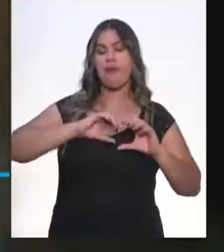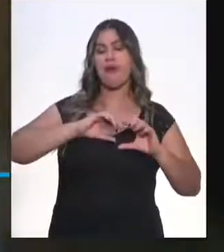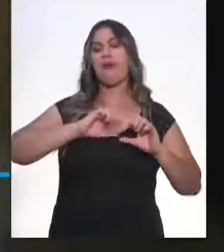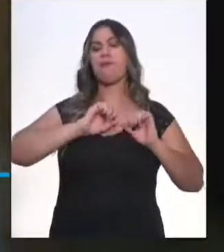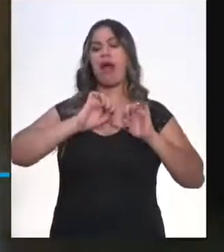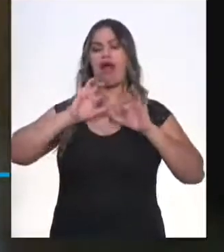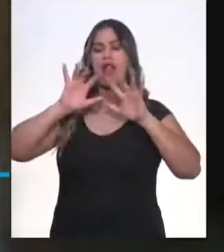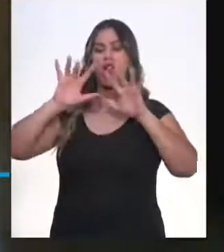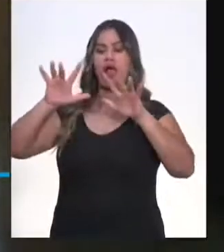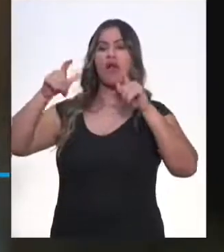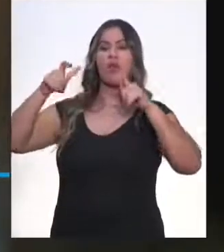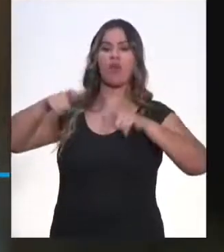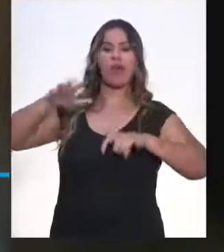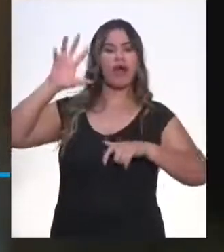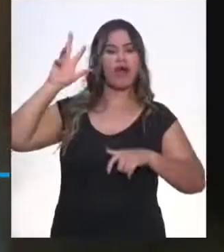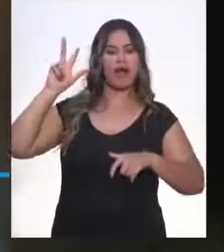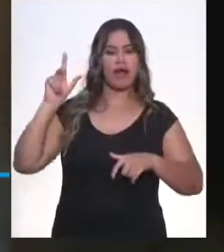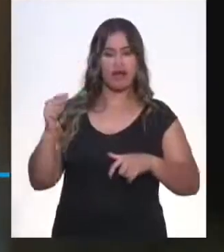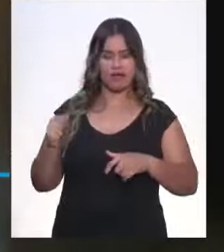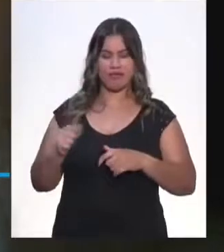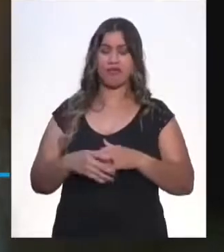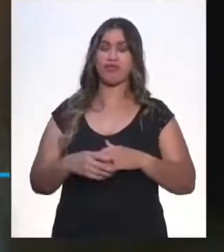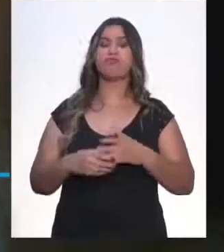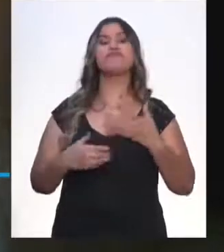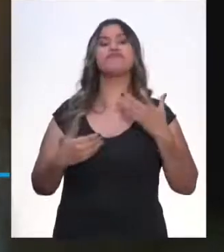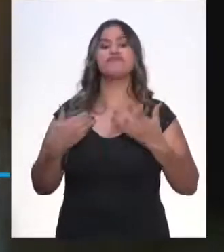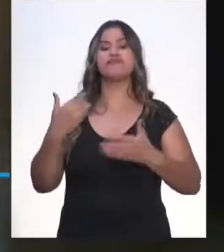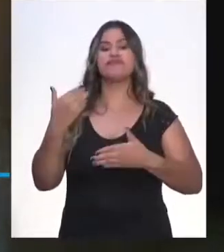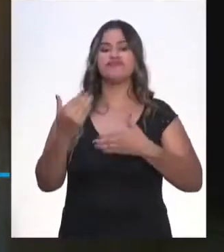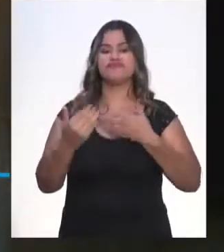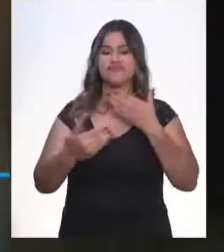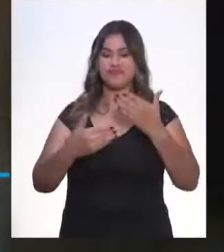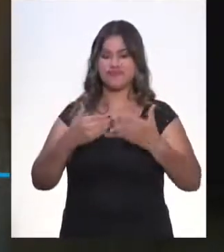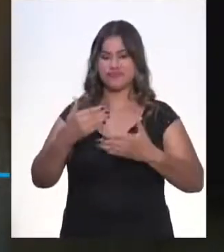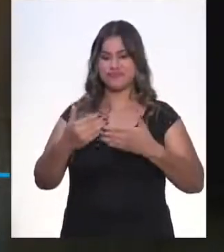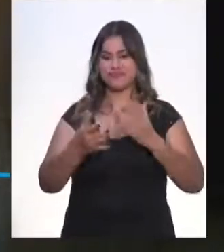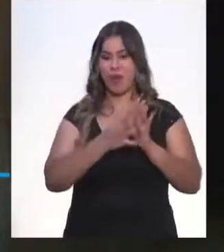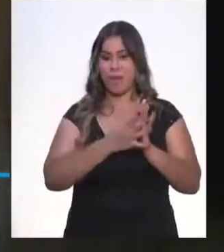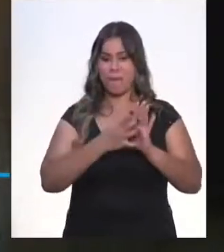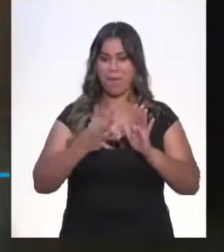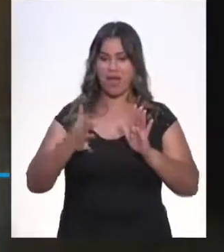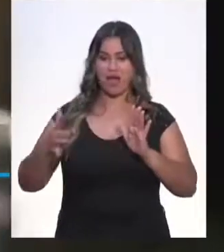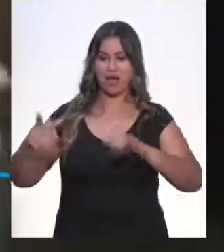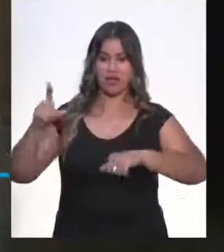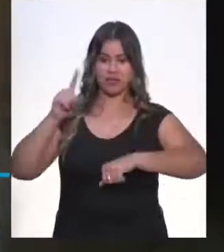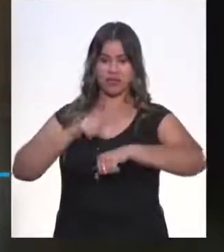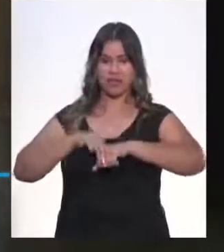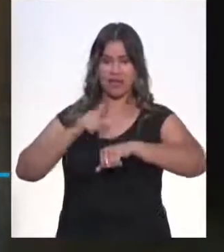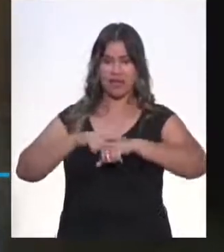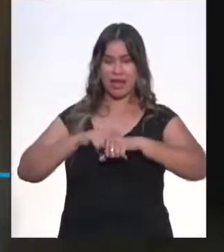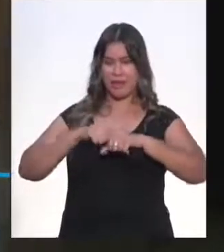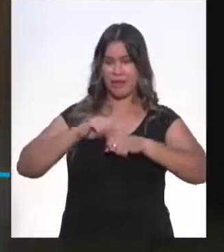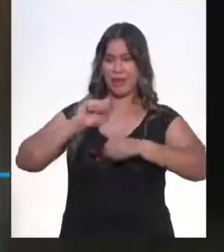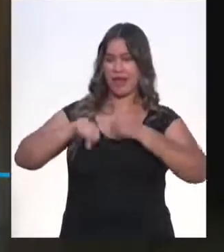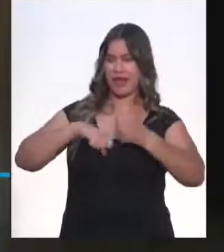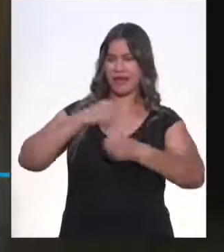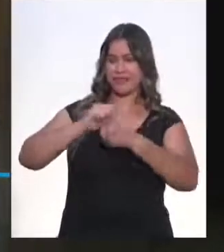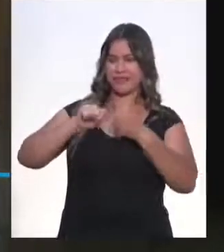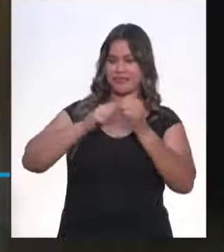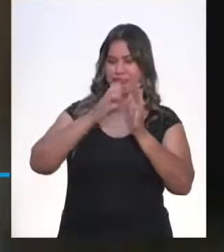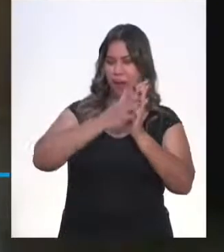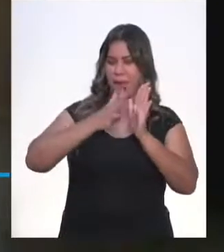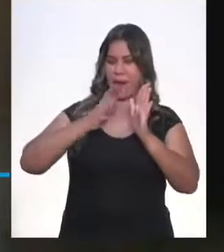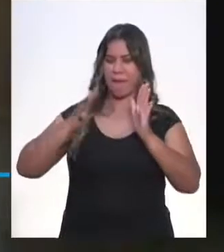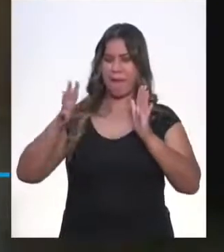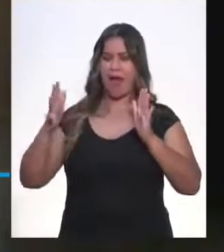por exemplo, né? Mas caminhando então na nossa linha do tempo, uma linha do tempo assim express que a gente vai fazer